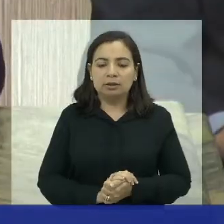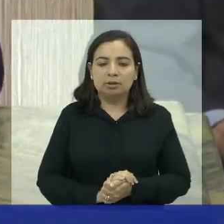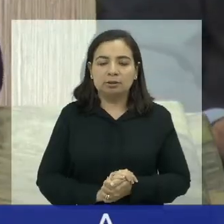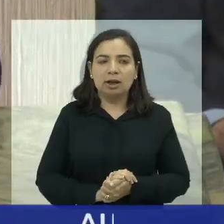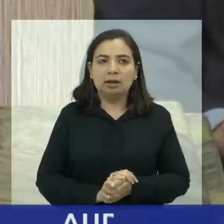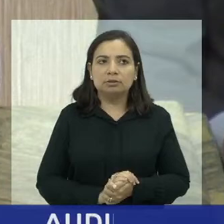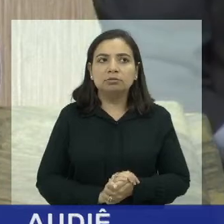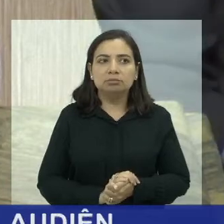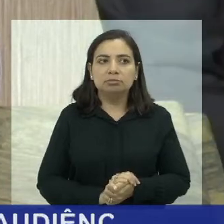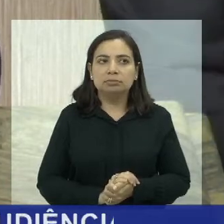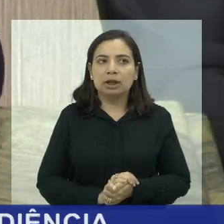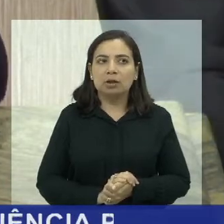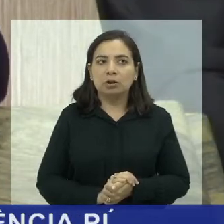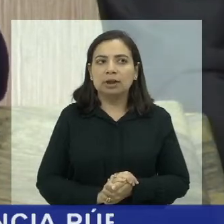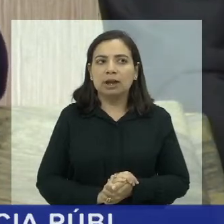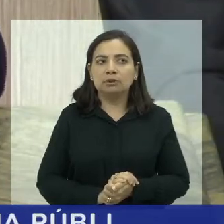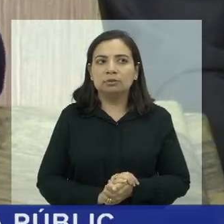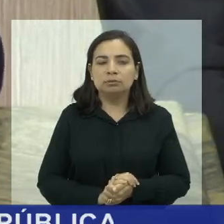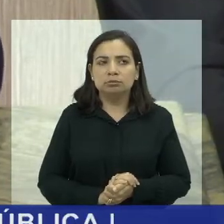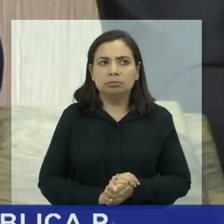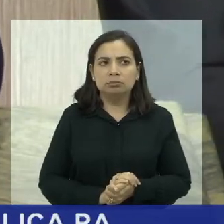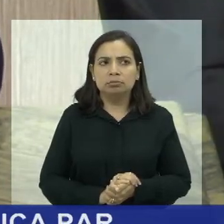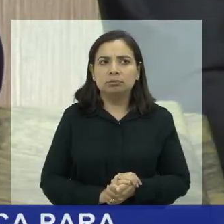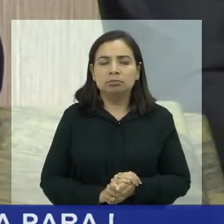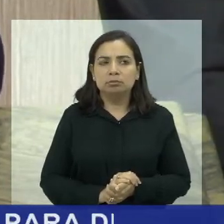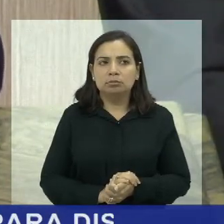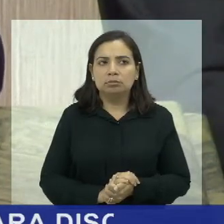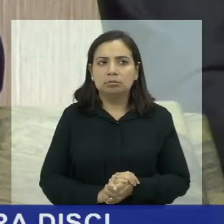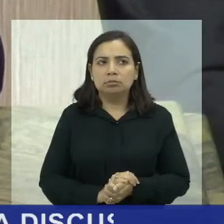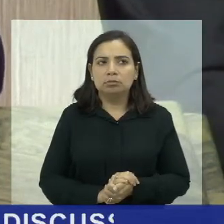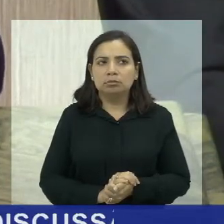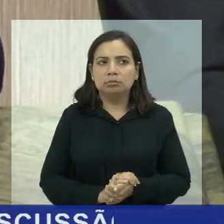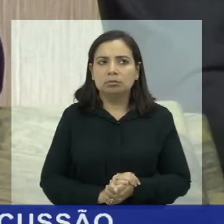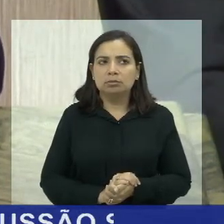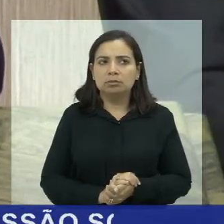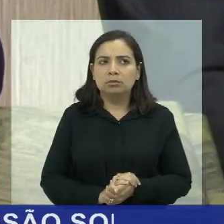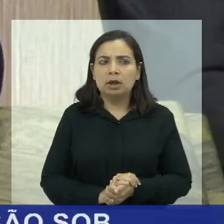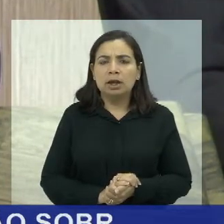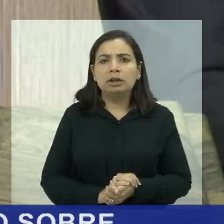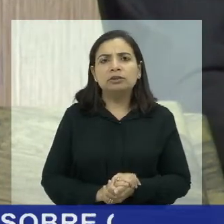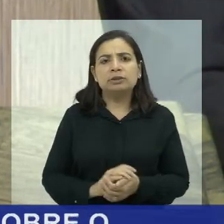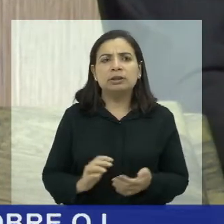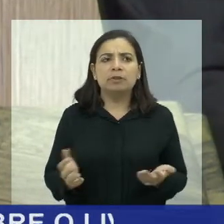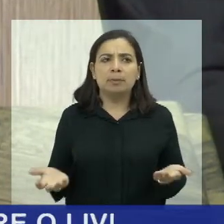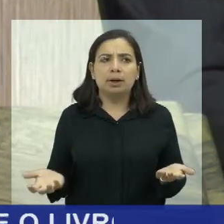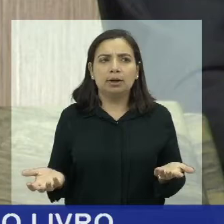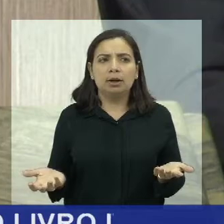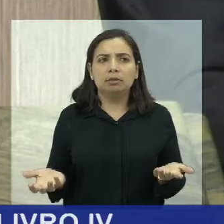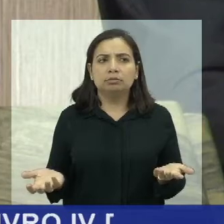Muito obrigado, doutora Giovana. Passamos agora a palavra para a doutora Socorro Brilhante.